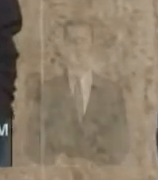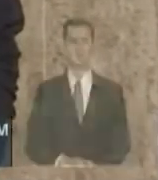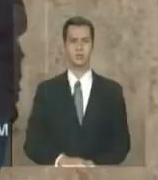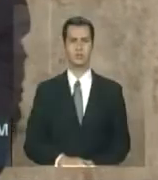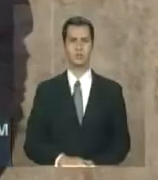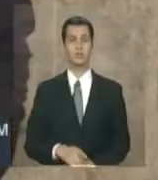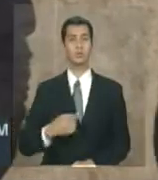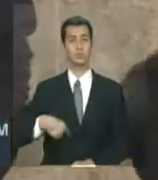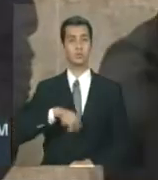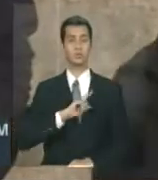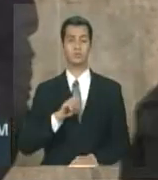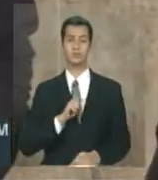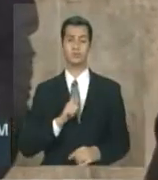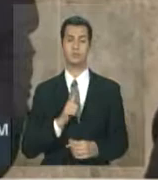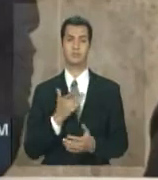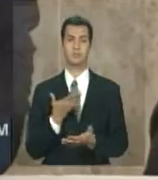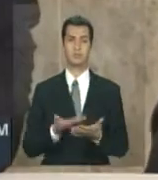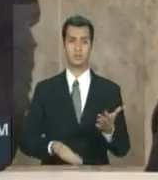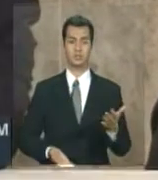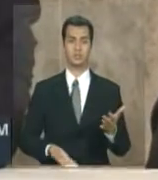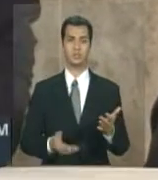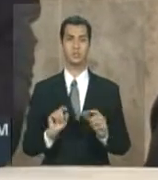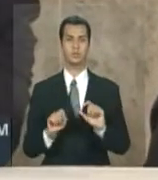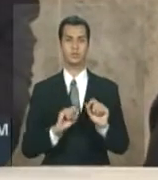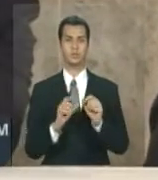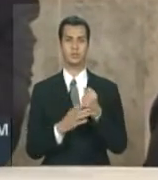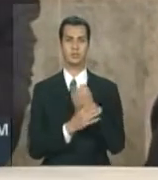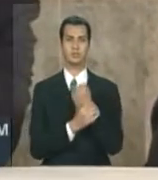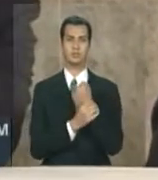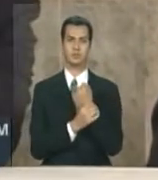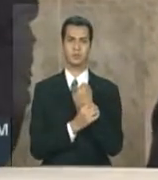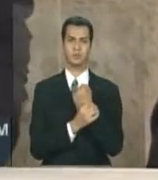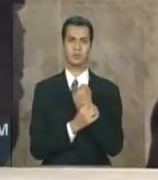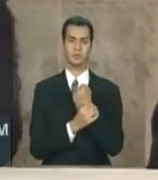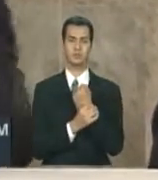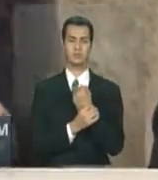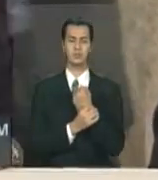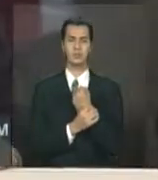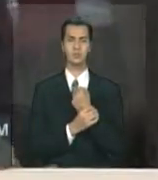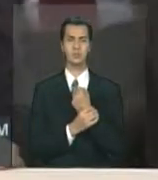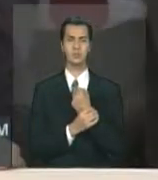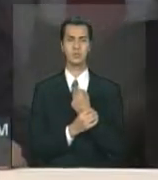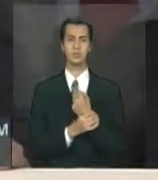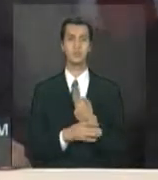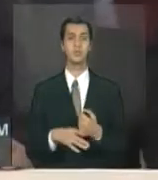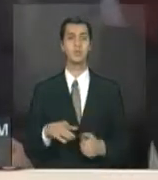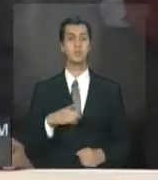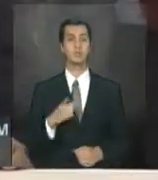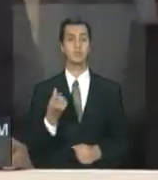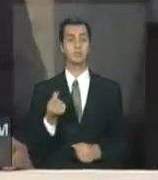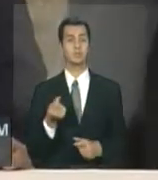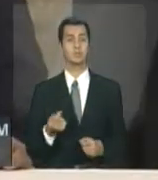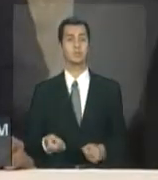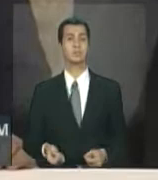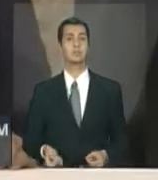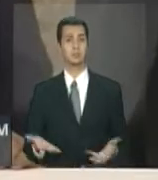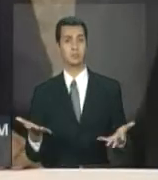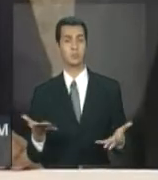Nós temos um prejuízo, nós temos em matéria de seguro, uma previsão de desembolso, como disse anteriormente,